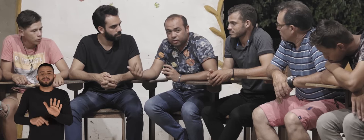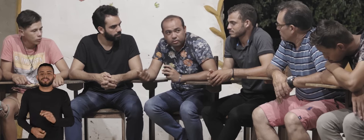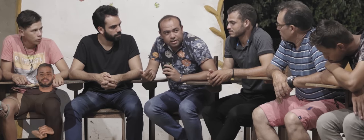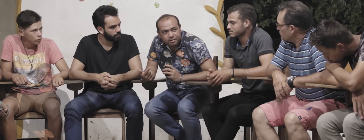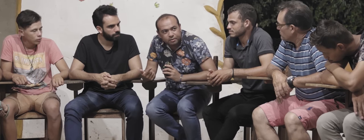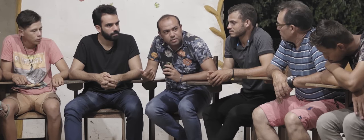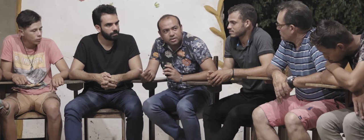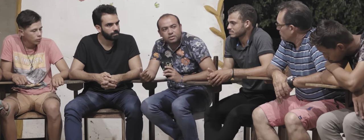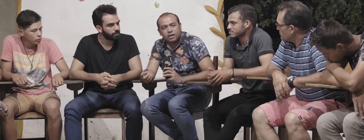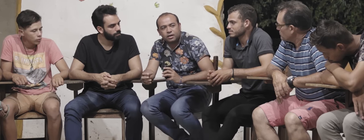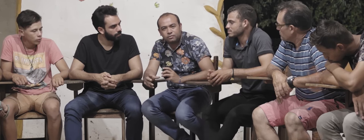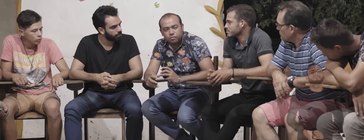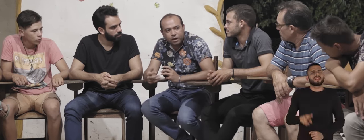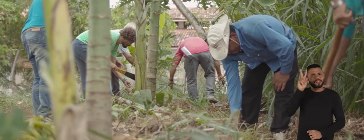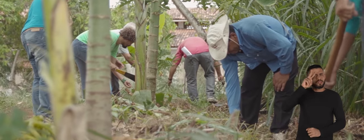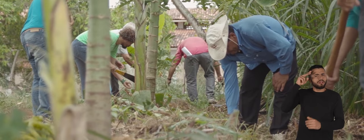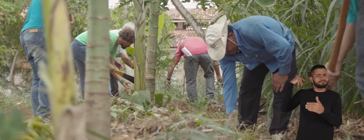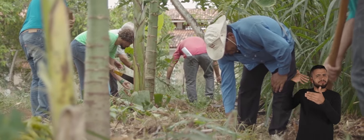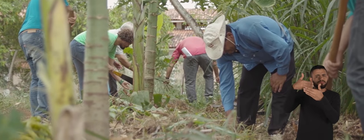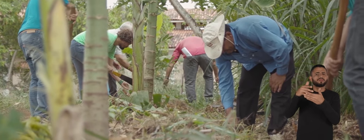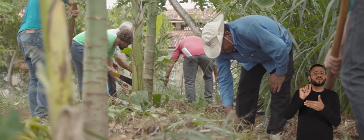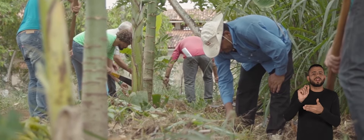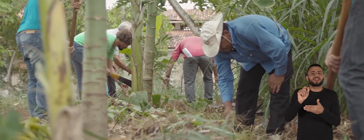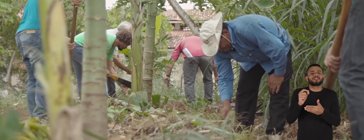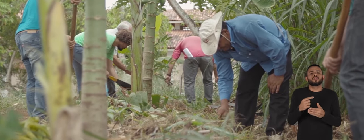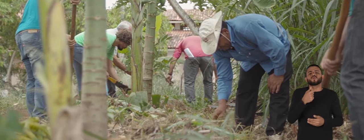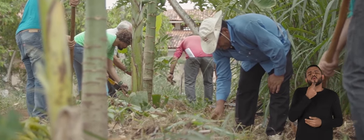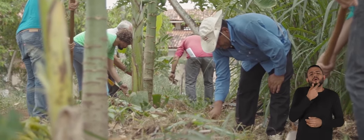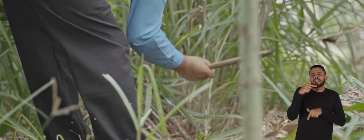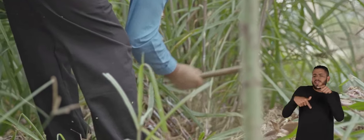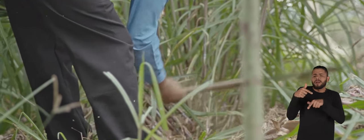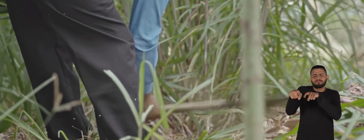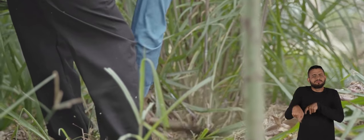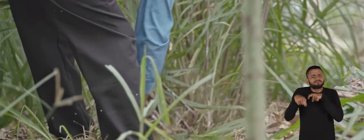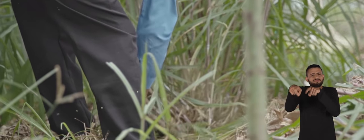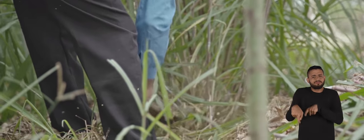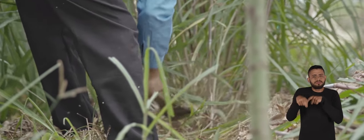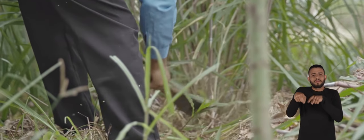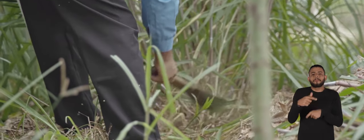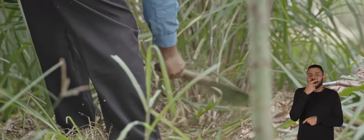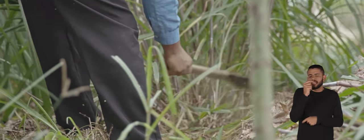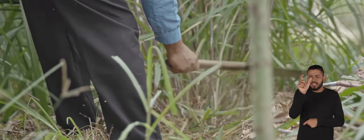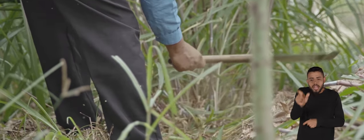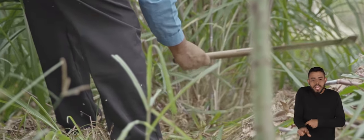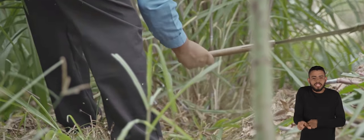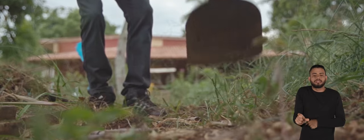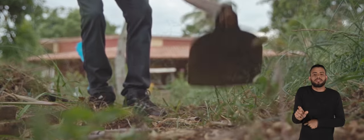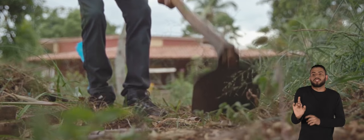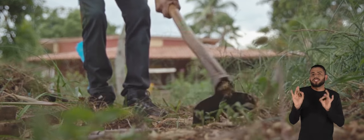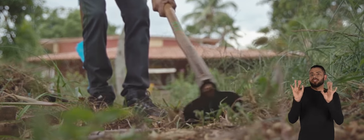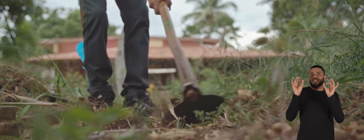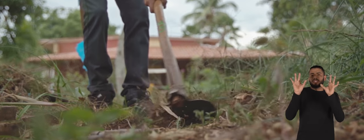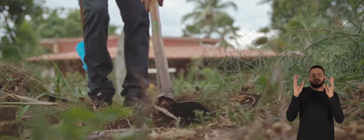agricultor e aluno certa. Sandro. A própria história se concebeu um pouco como se o homem do campo fosse um ser intocável,